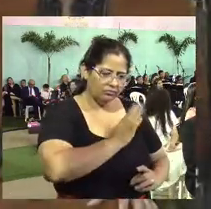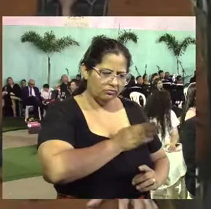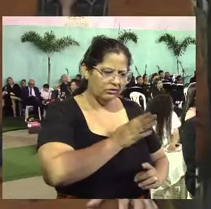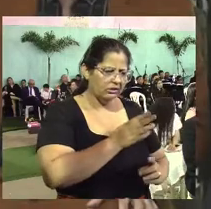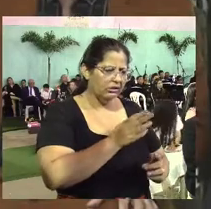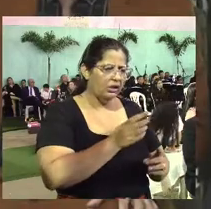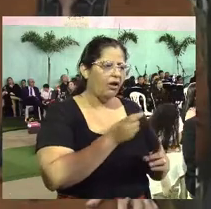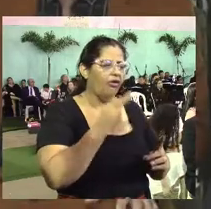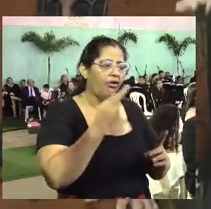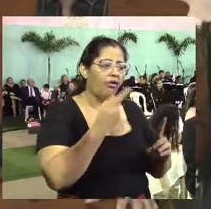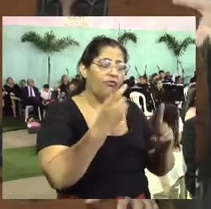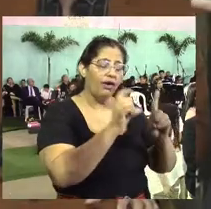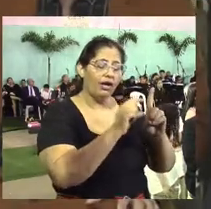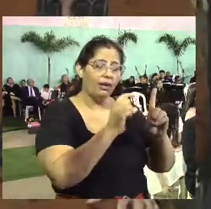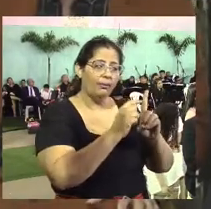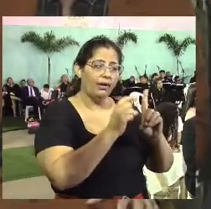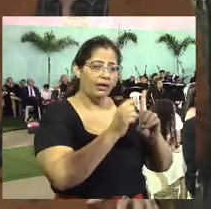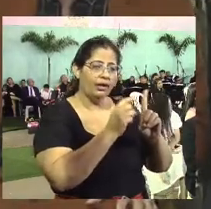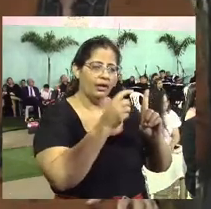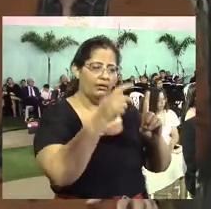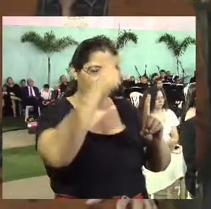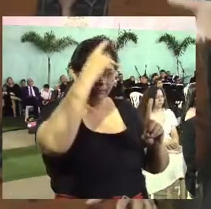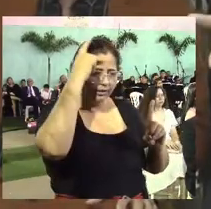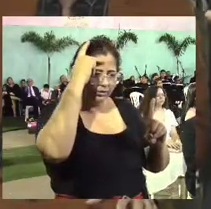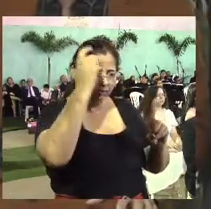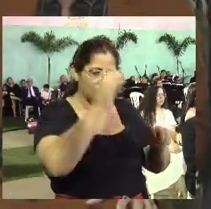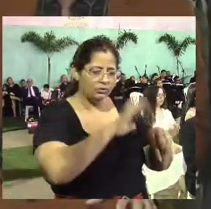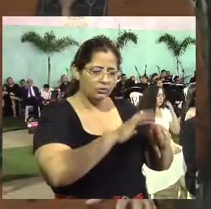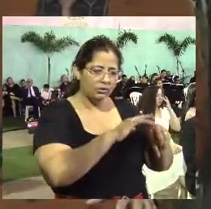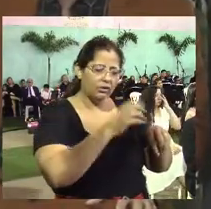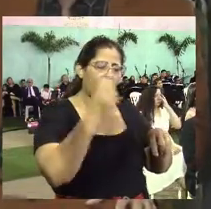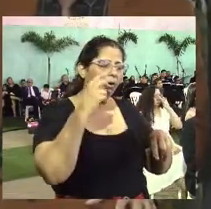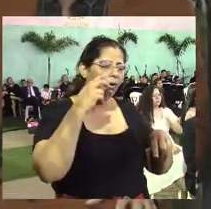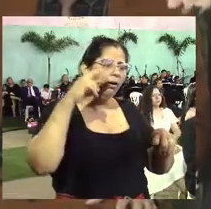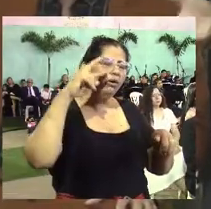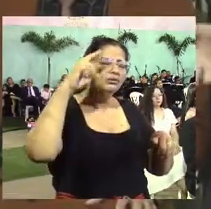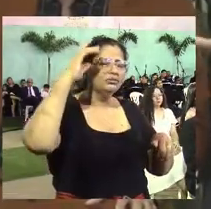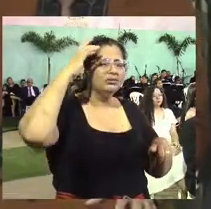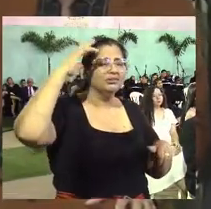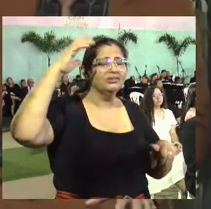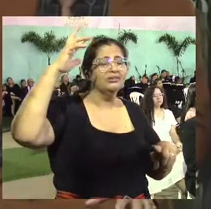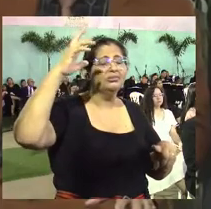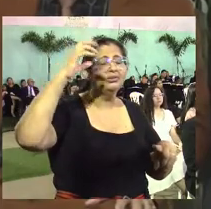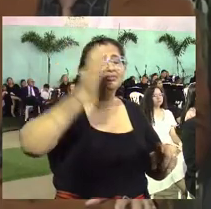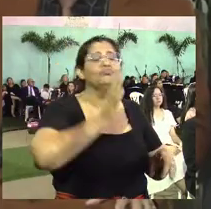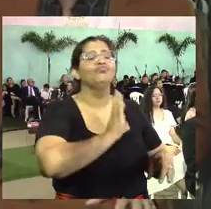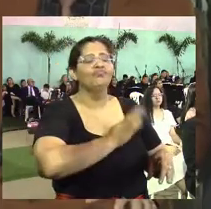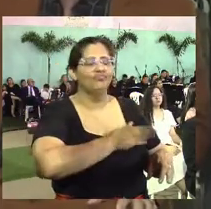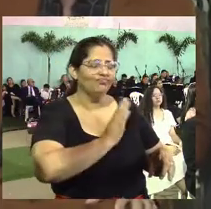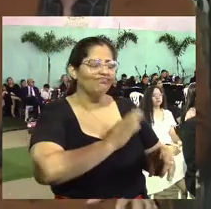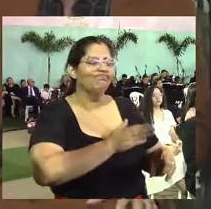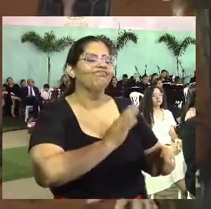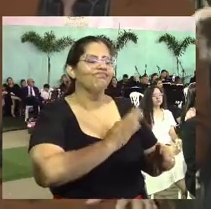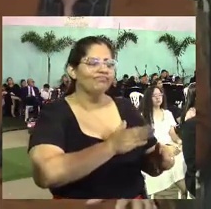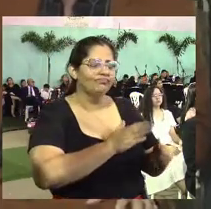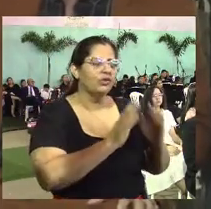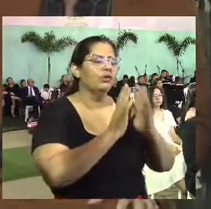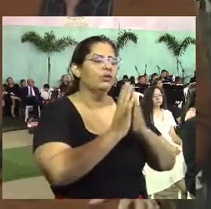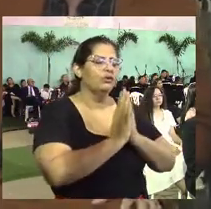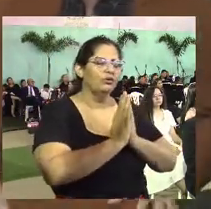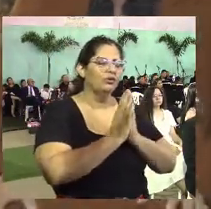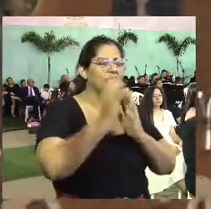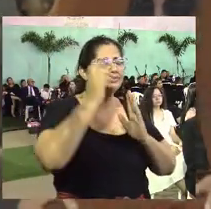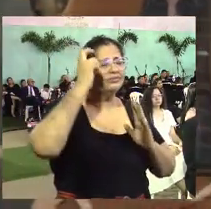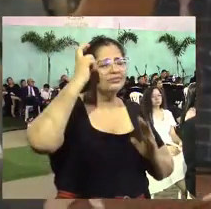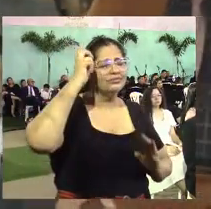o evangelho para elas e dizia se arrepende os seus pecados Olhe com teu pensamento Ore com teu coração Ore